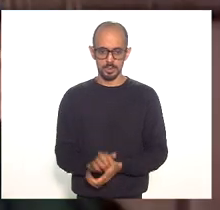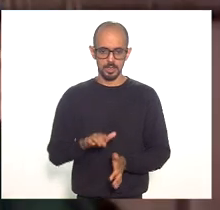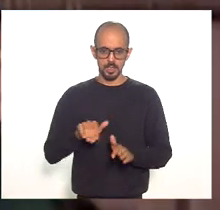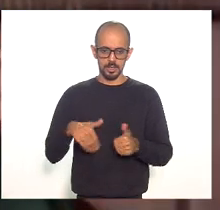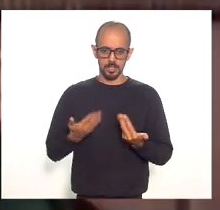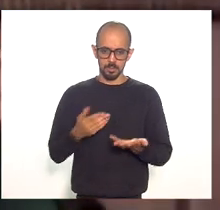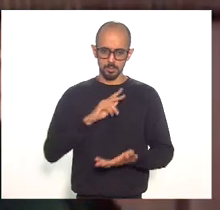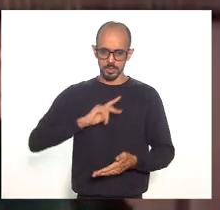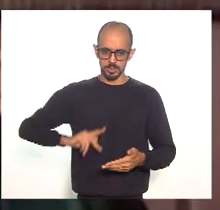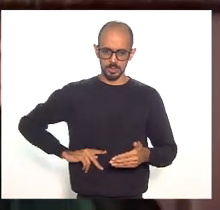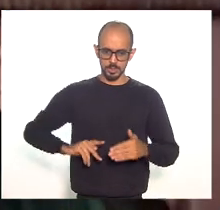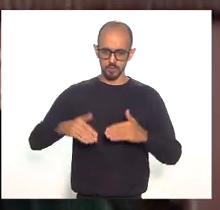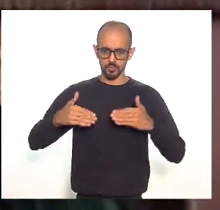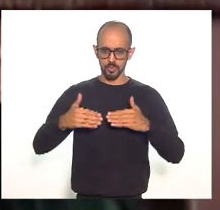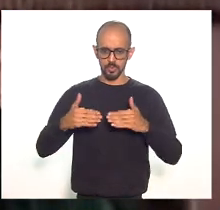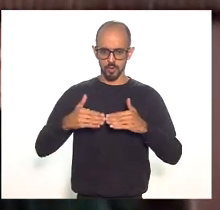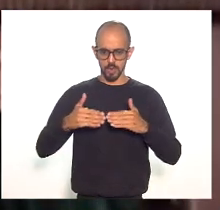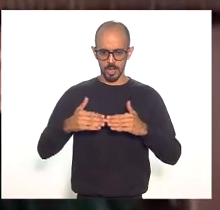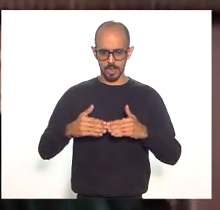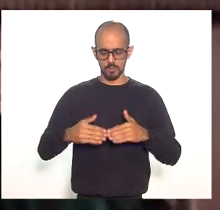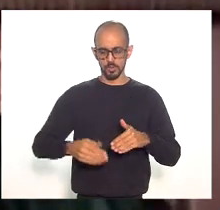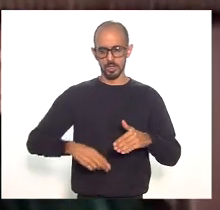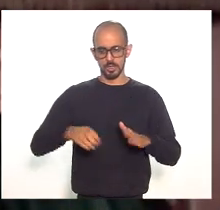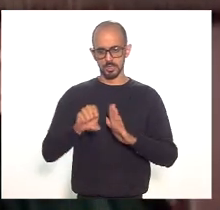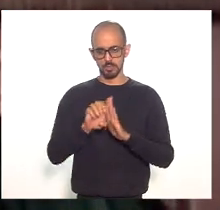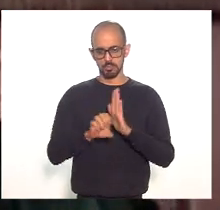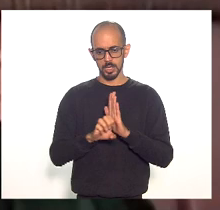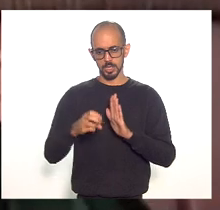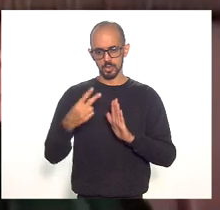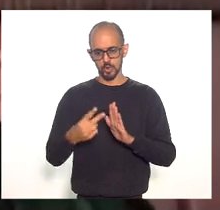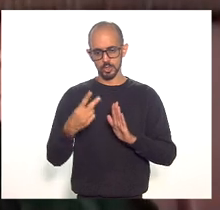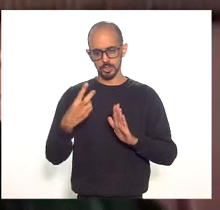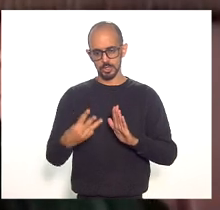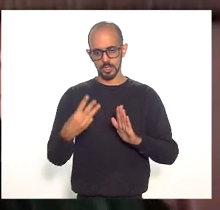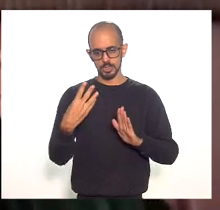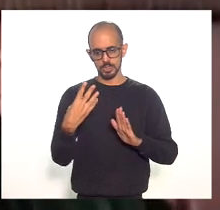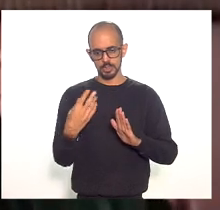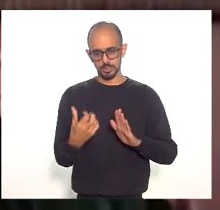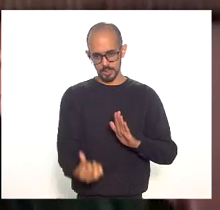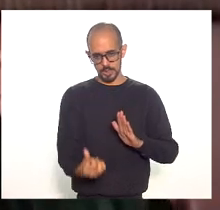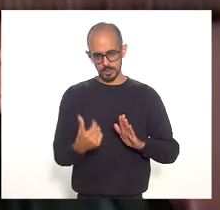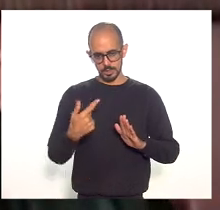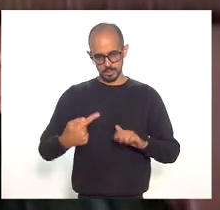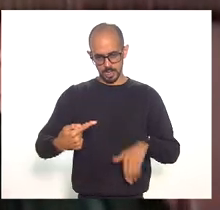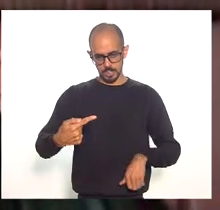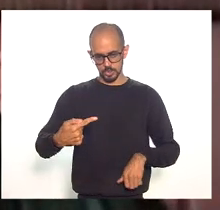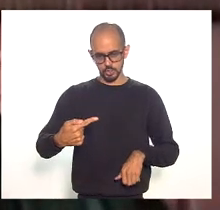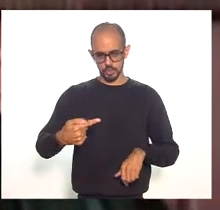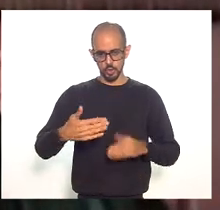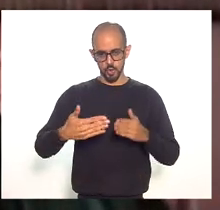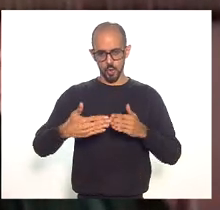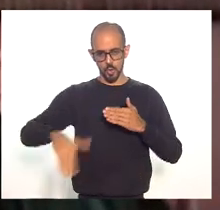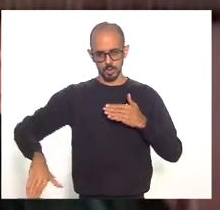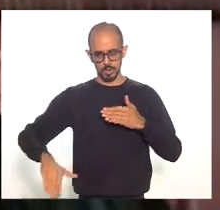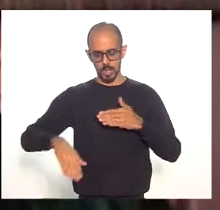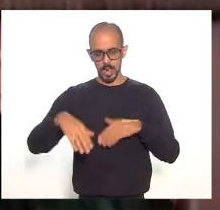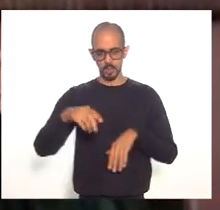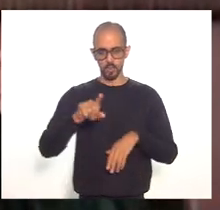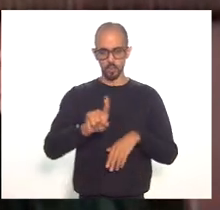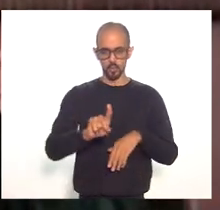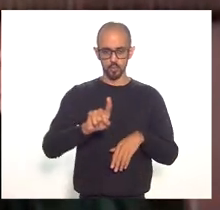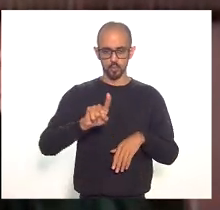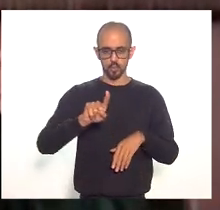Presidente, favorável às emendas 2, 3, 6 e 7, contrária às emendas